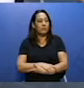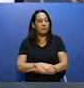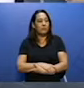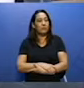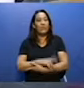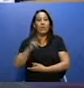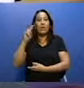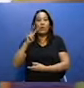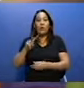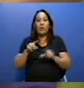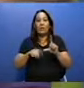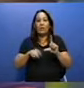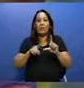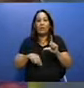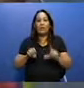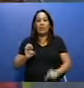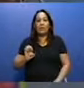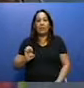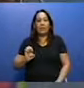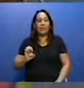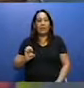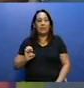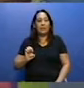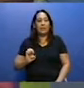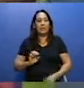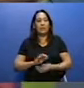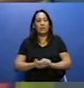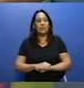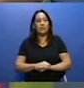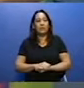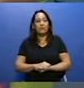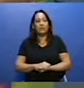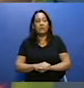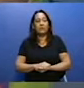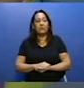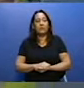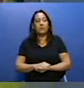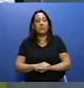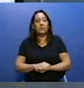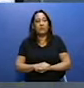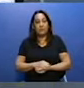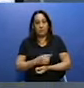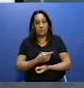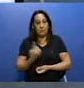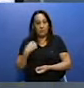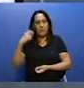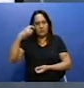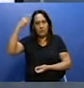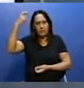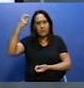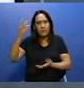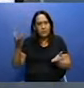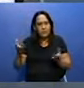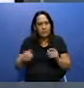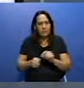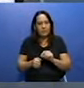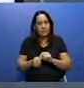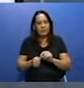Olha a letra E, gente. Vamos ser esperta agora para fazer essa letra E. Qual será